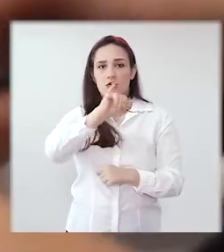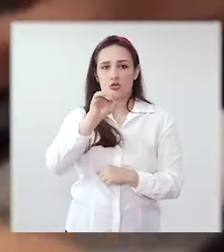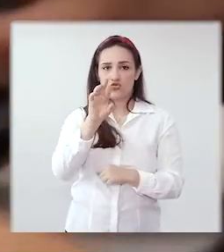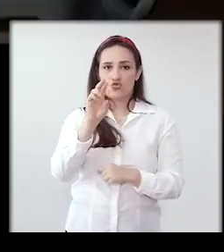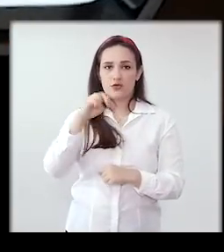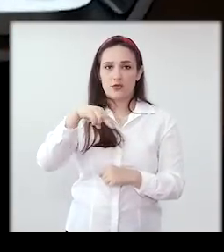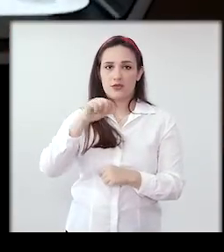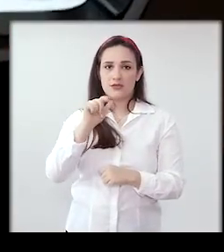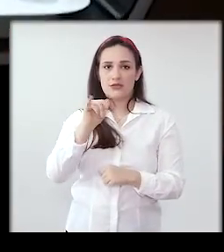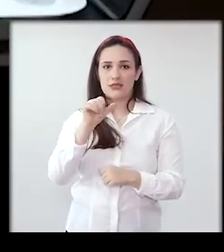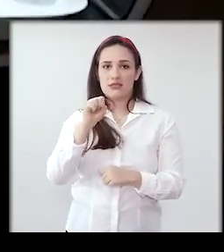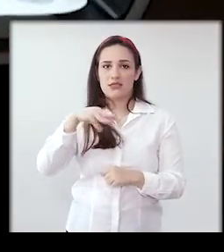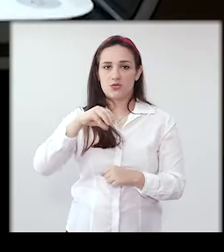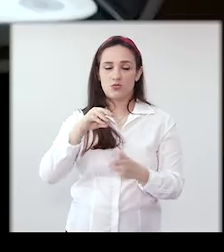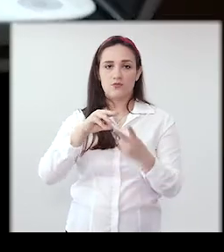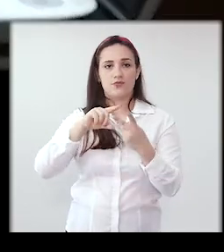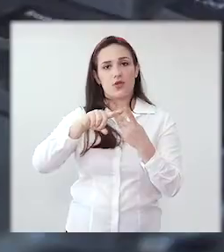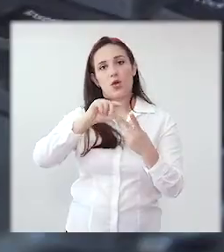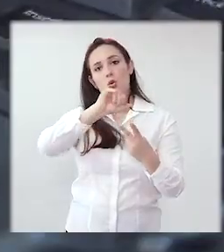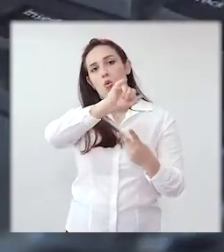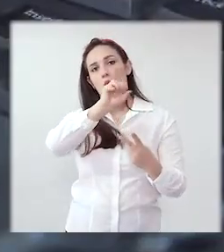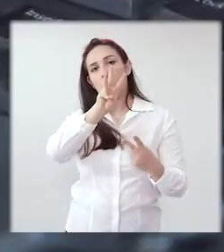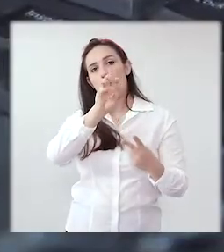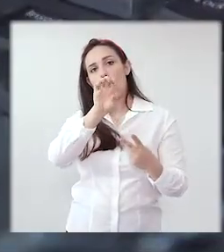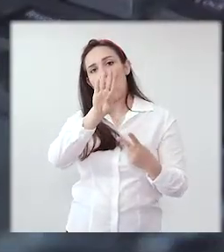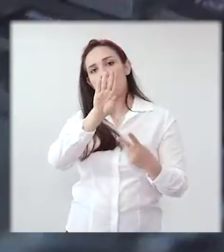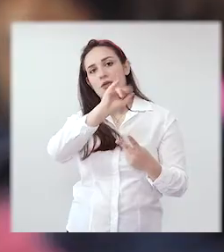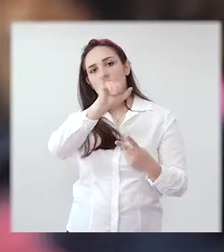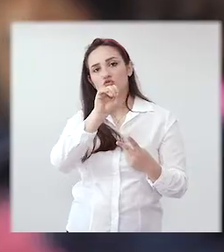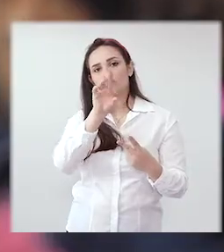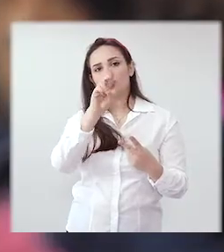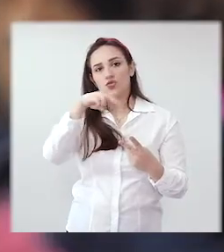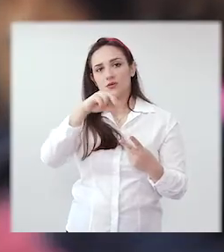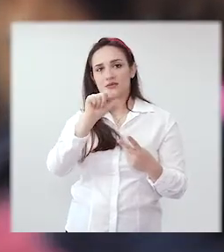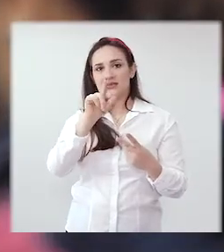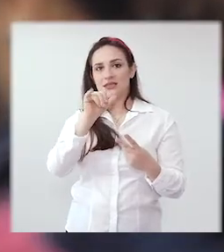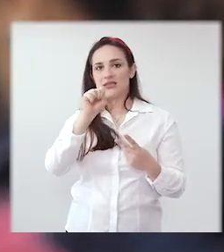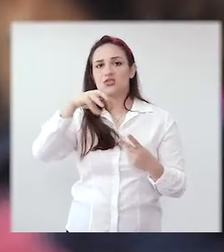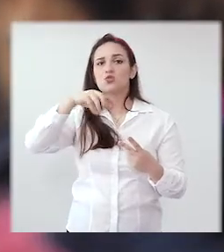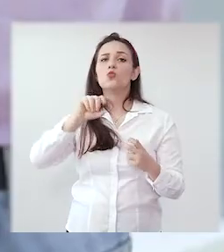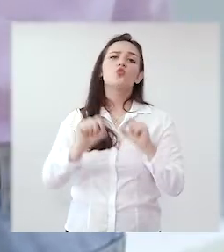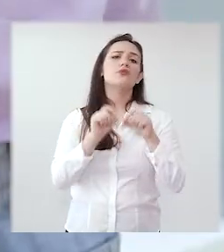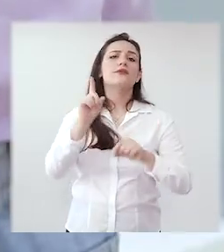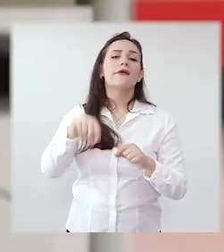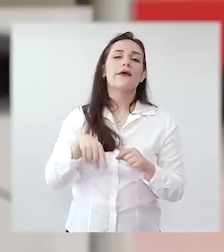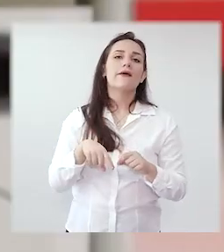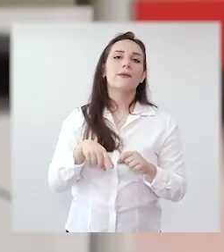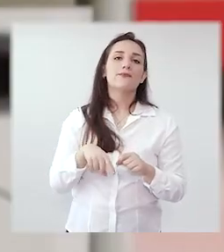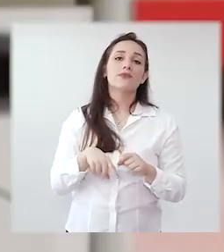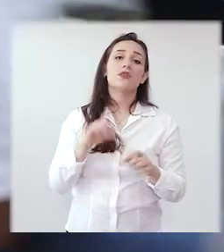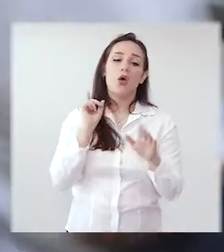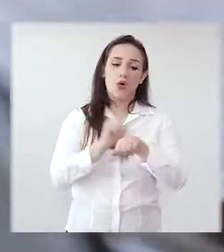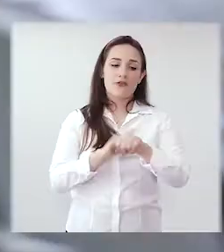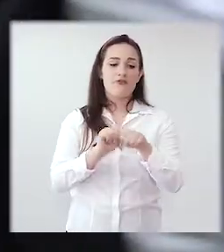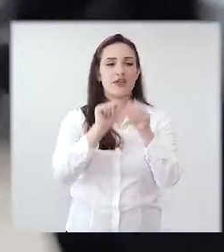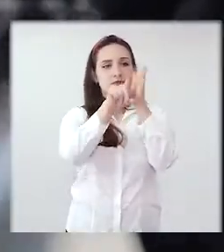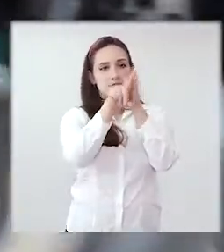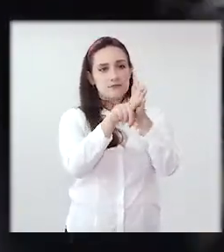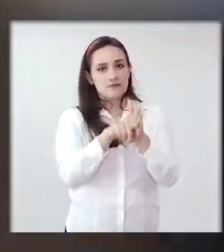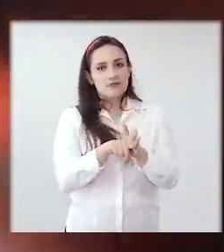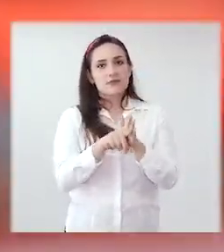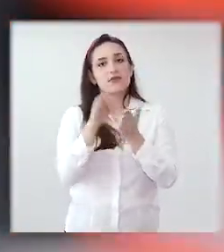em rede ou webjornalismo. Muitos nomes para a mesma prática: produção, pesquisa